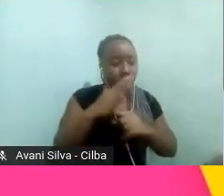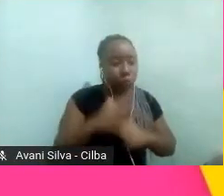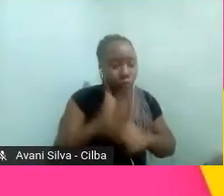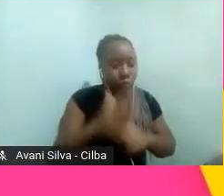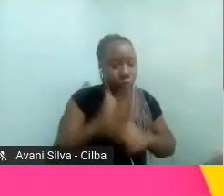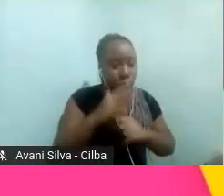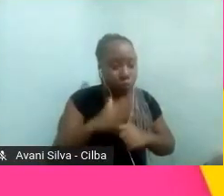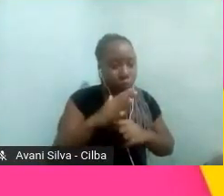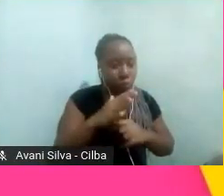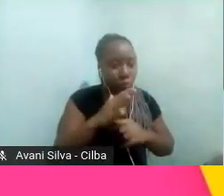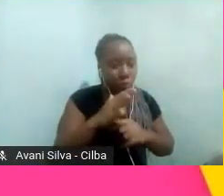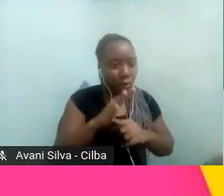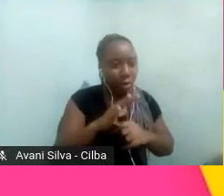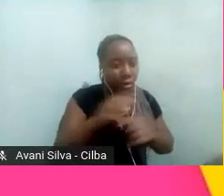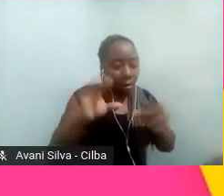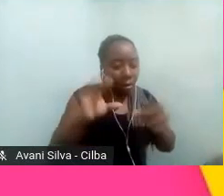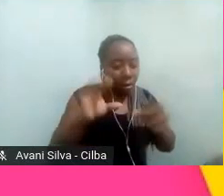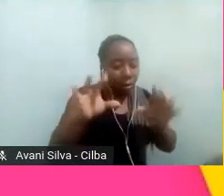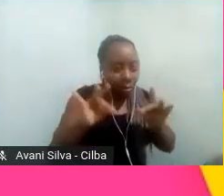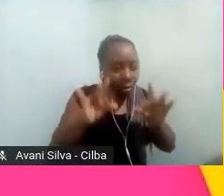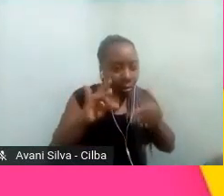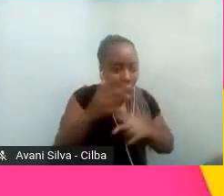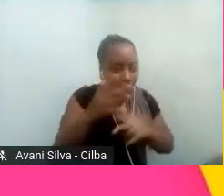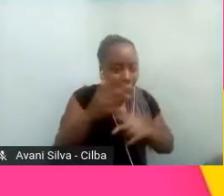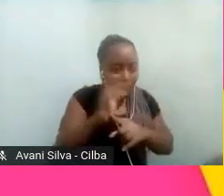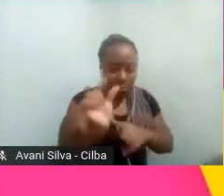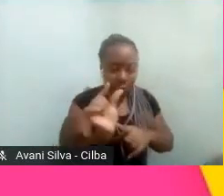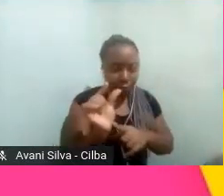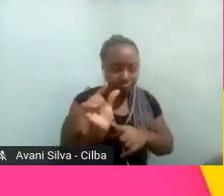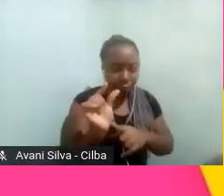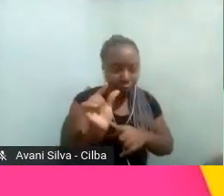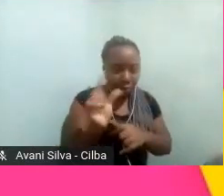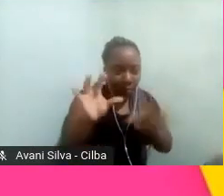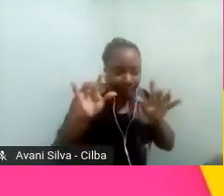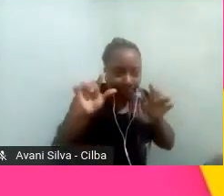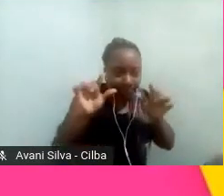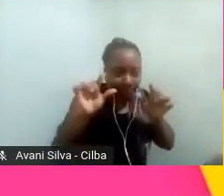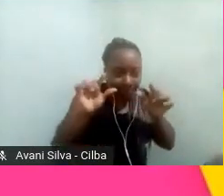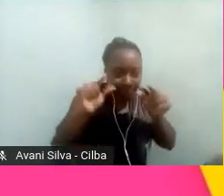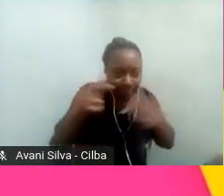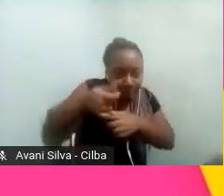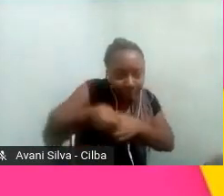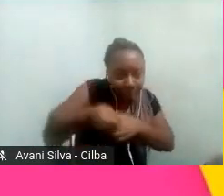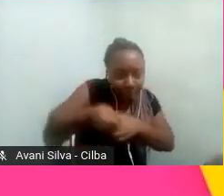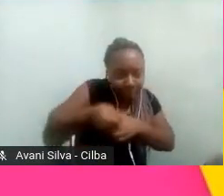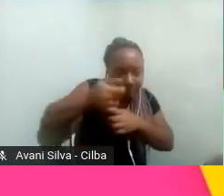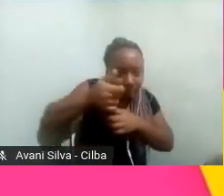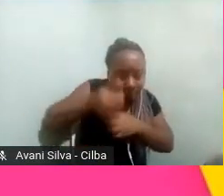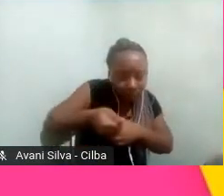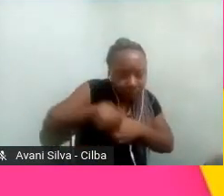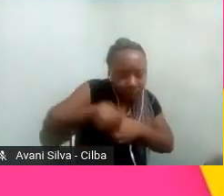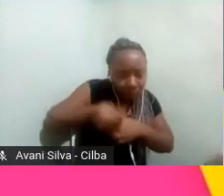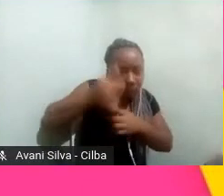e eu apertava, ó, aí eu aperto,